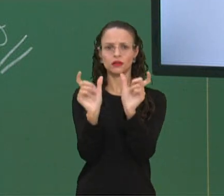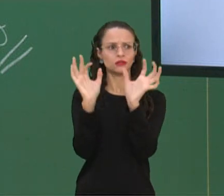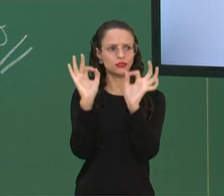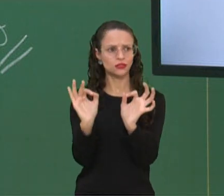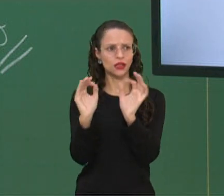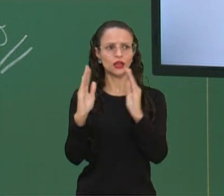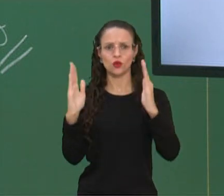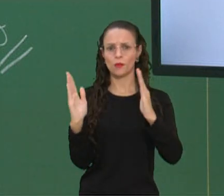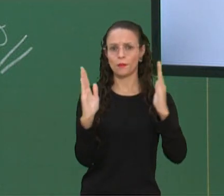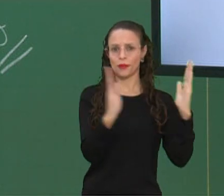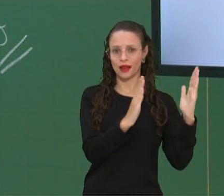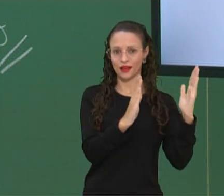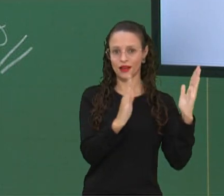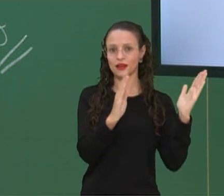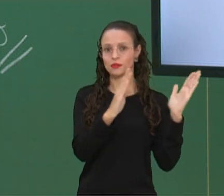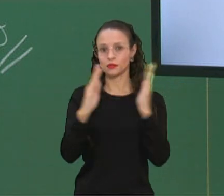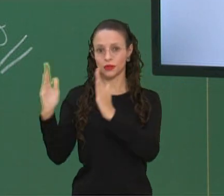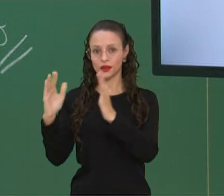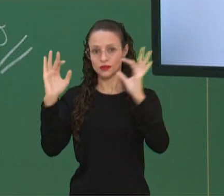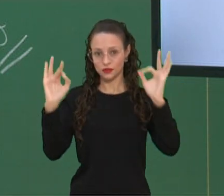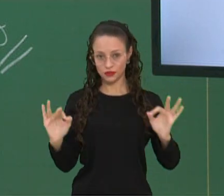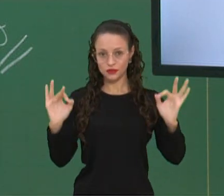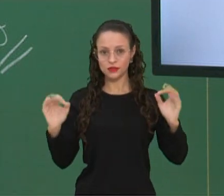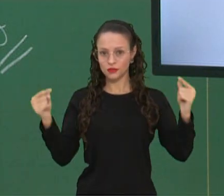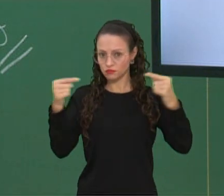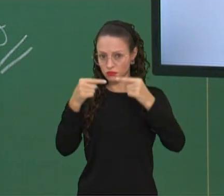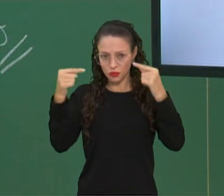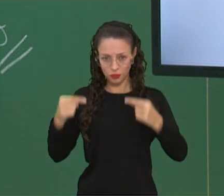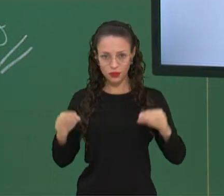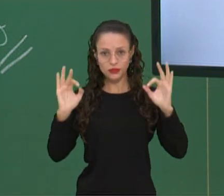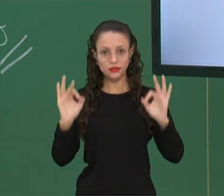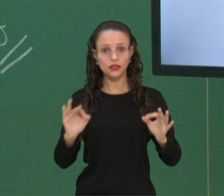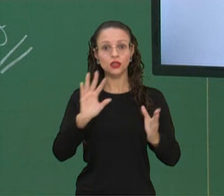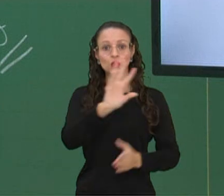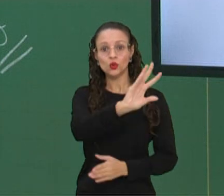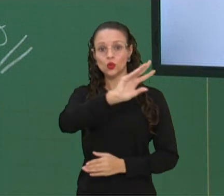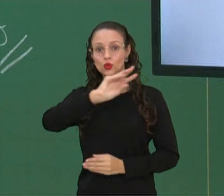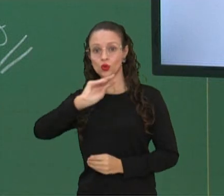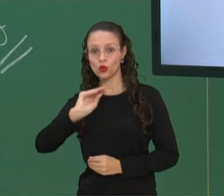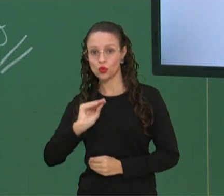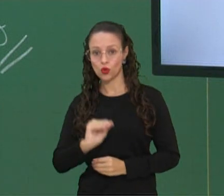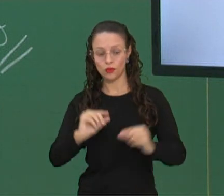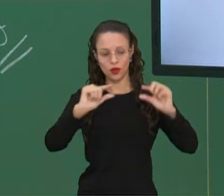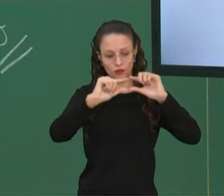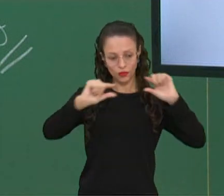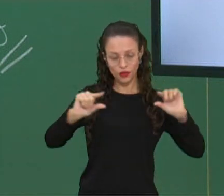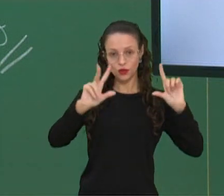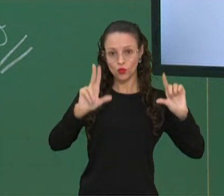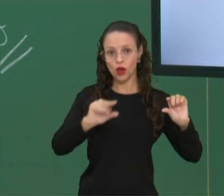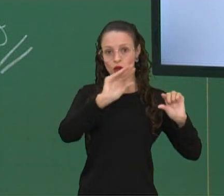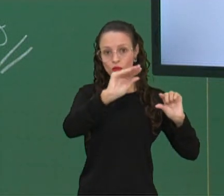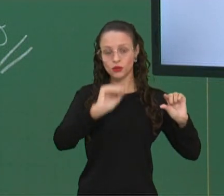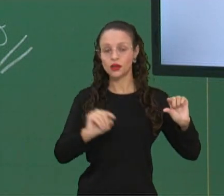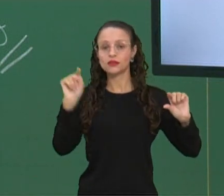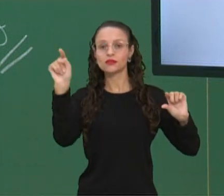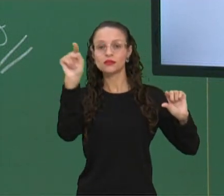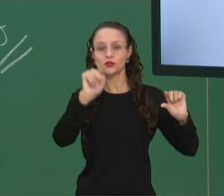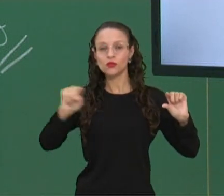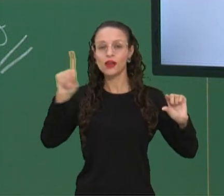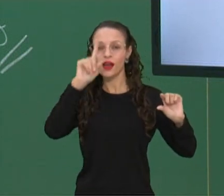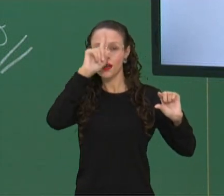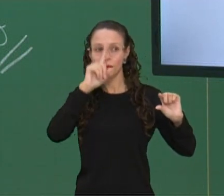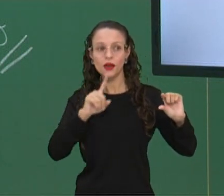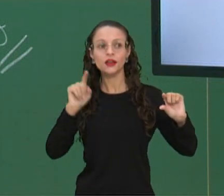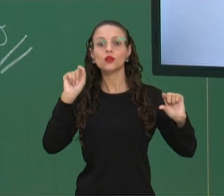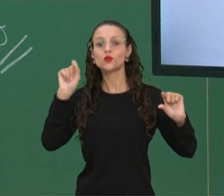dos reagentes e esse aqui e os outros dois para o lado dos produtos. Então, eu vou copiar a equação conforme ela está ali e circulei aqui de amarelo